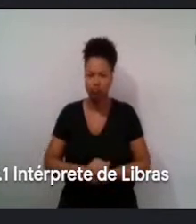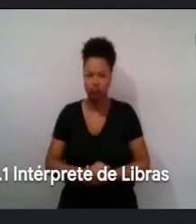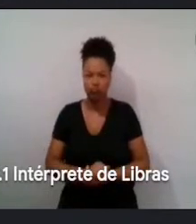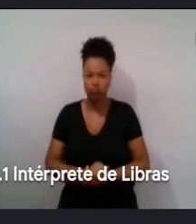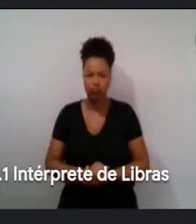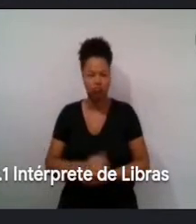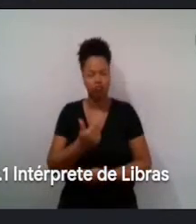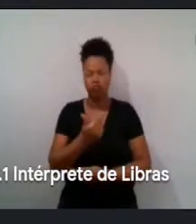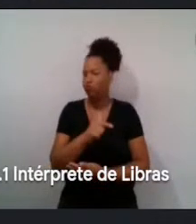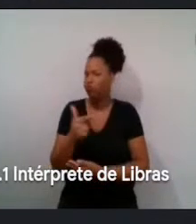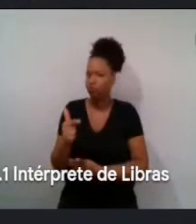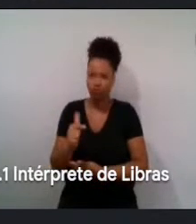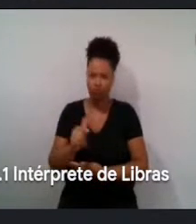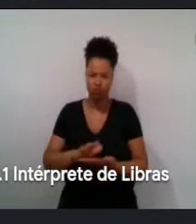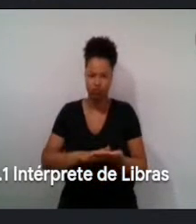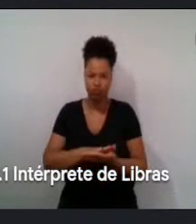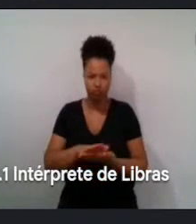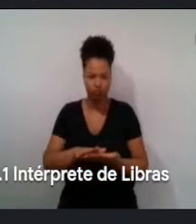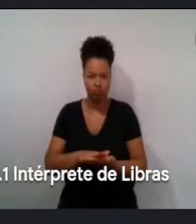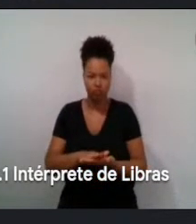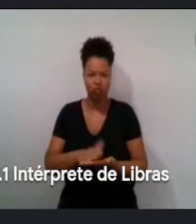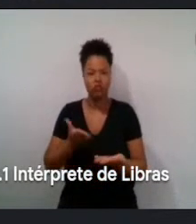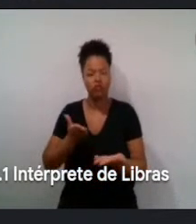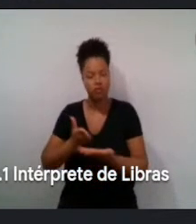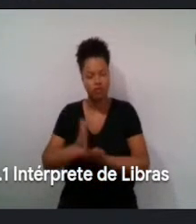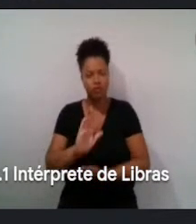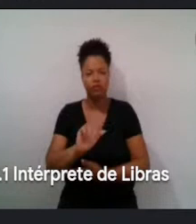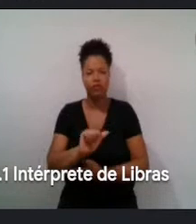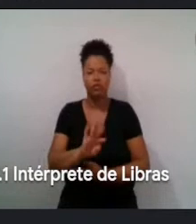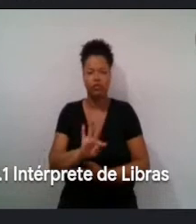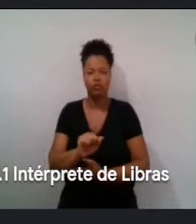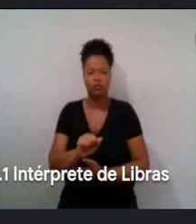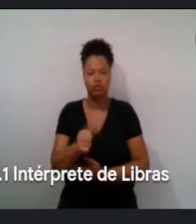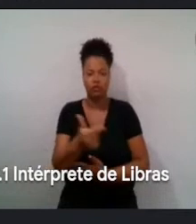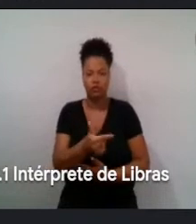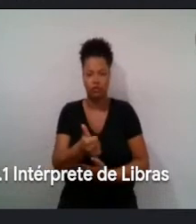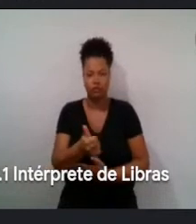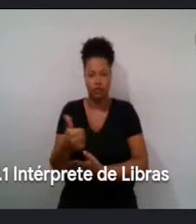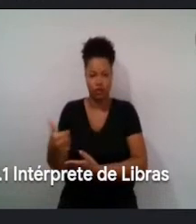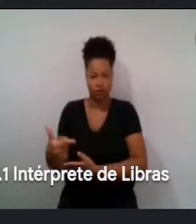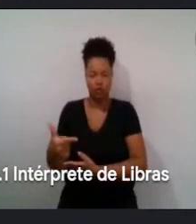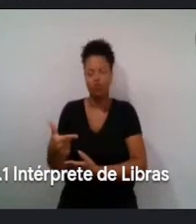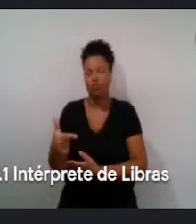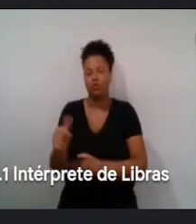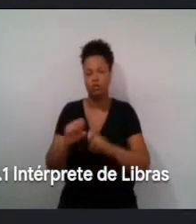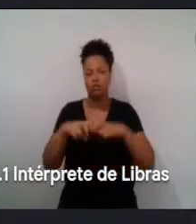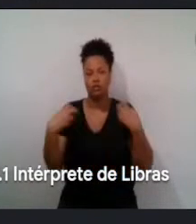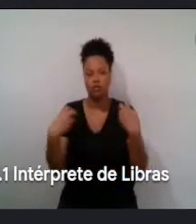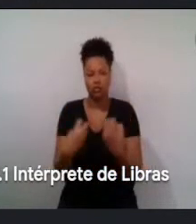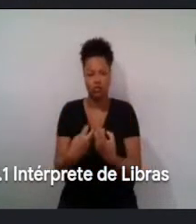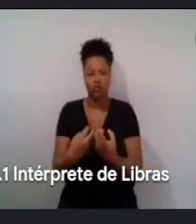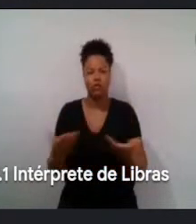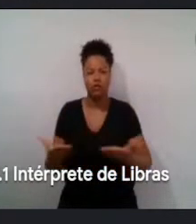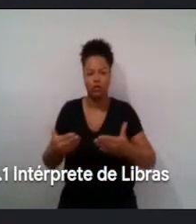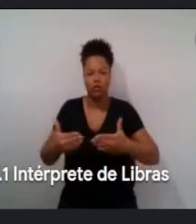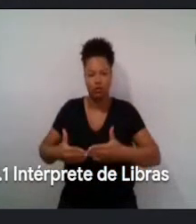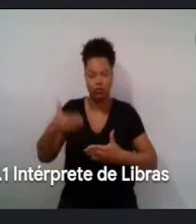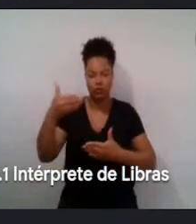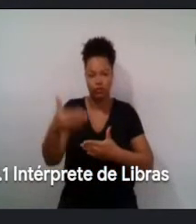Não havendo, então, declaro aprovada a ata da 12ª sessão ordinária e vamos passar ao julgamento